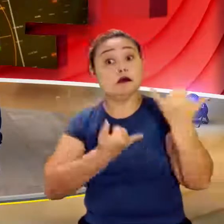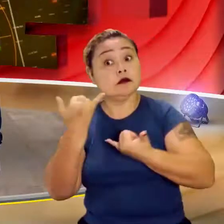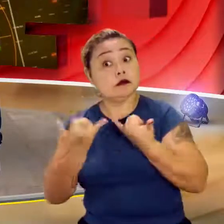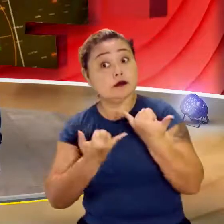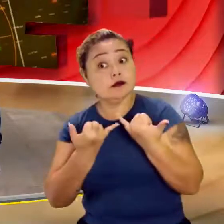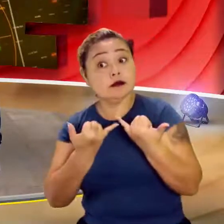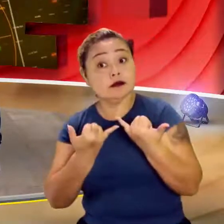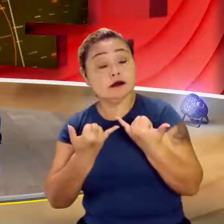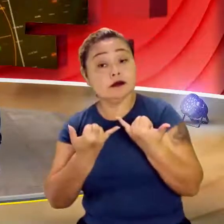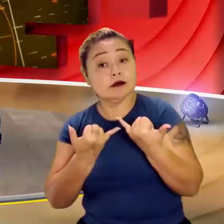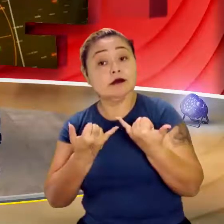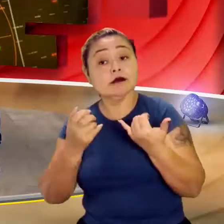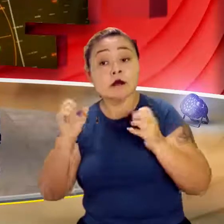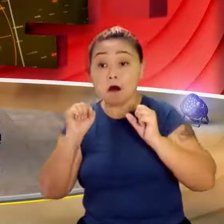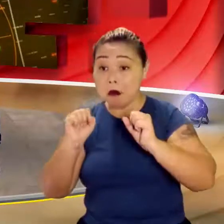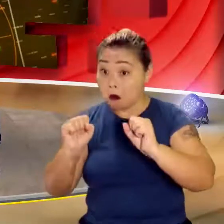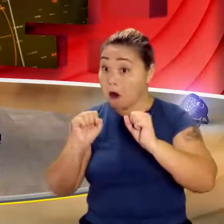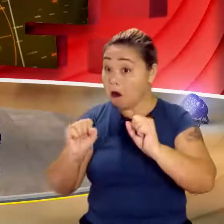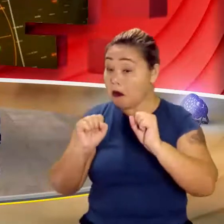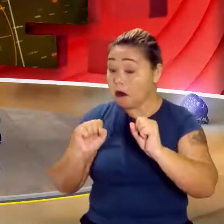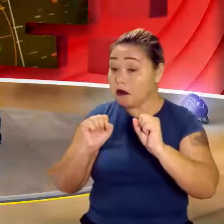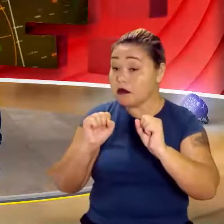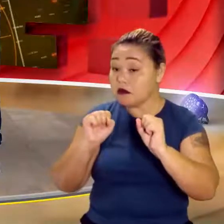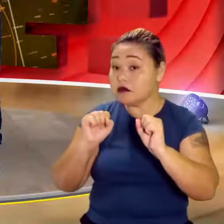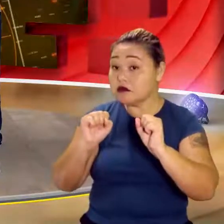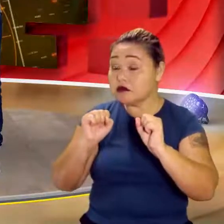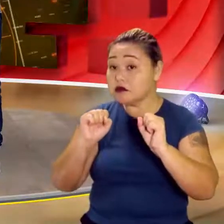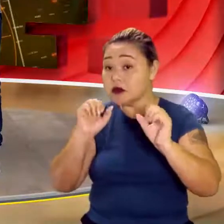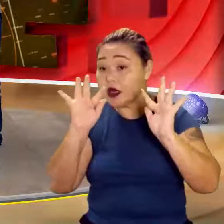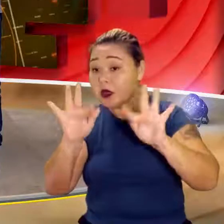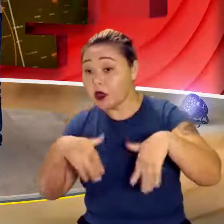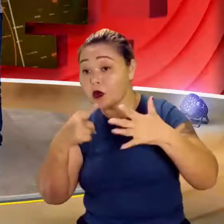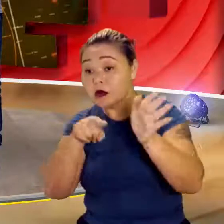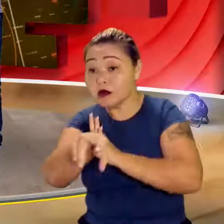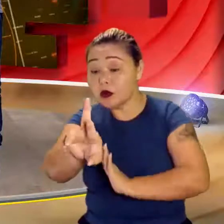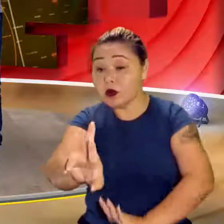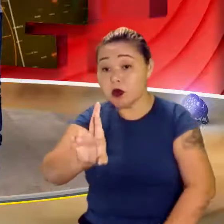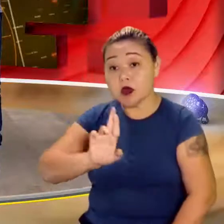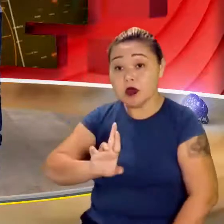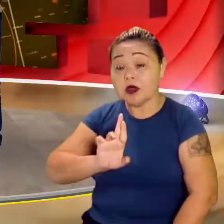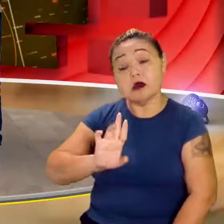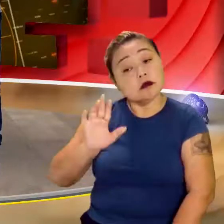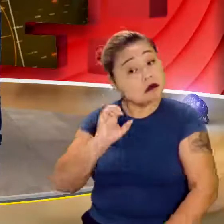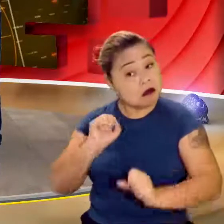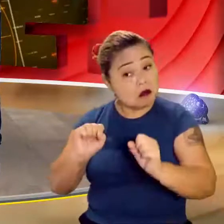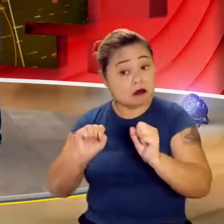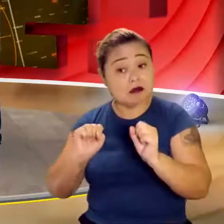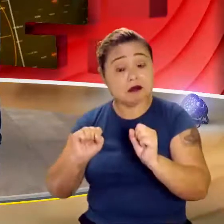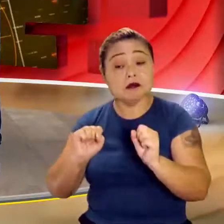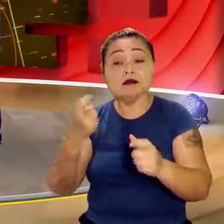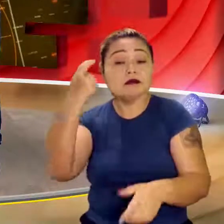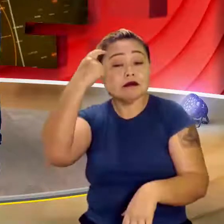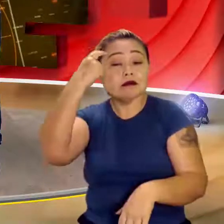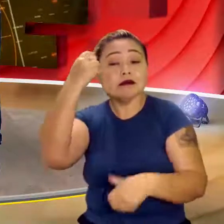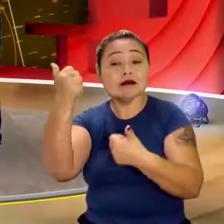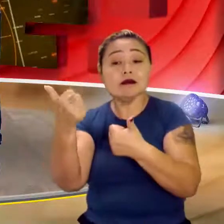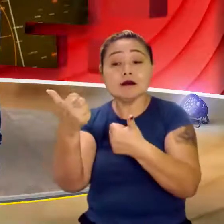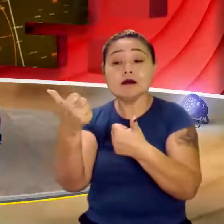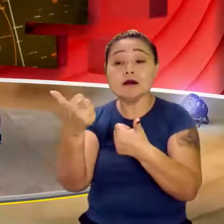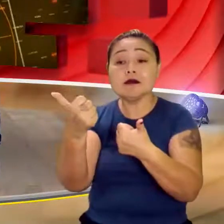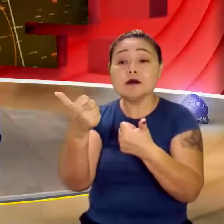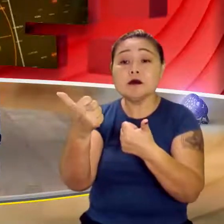que, olha só, poderia ser também, né? Uma aula, a gente termina com um quiz. Pode ser. Ó, boa ideia. Boa ideia,